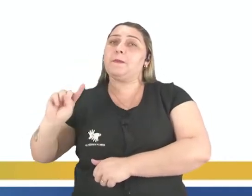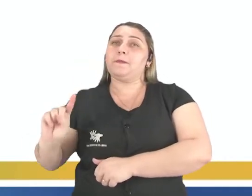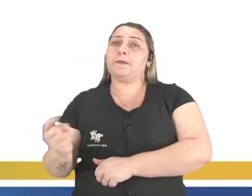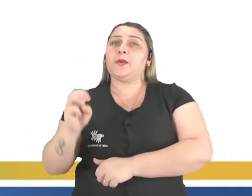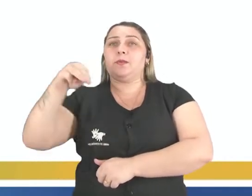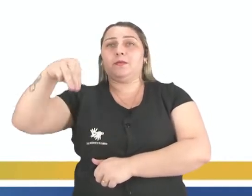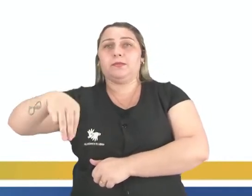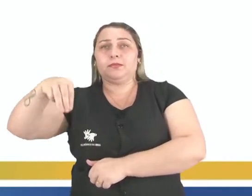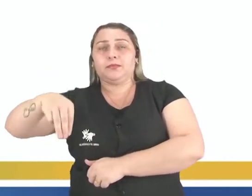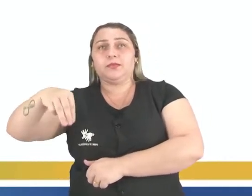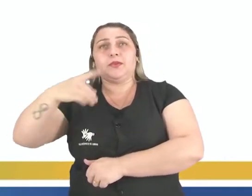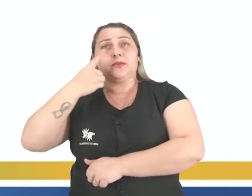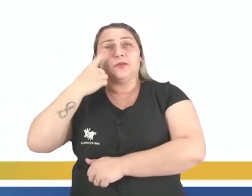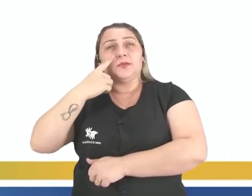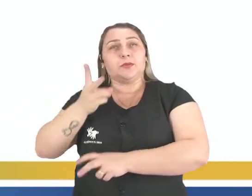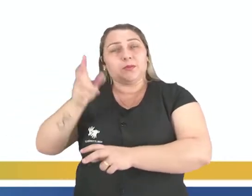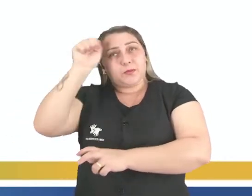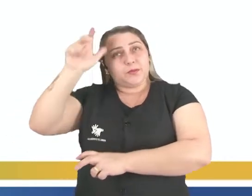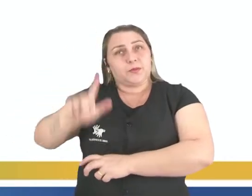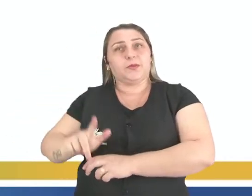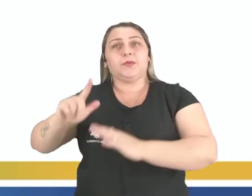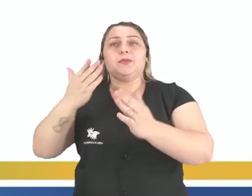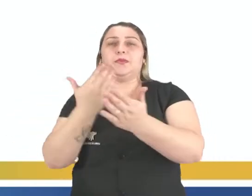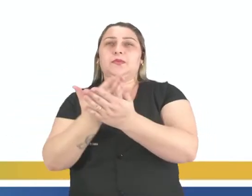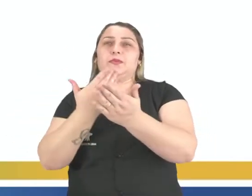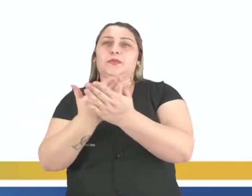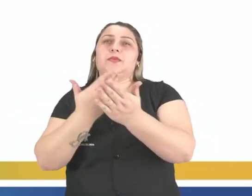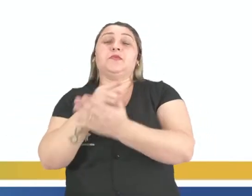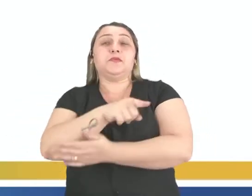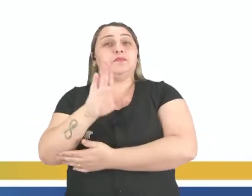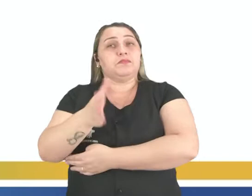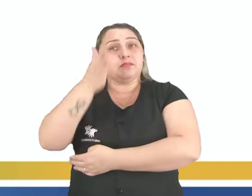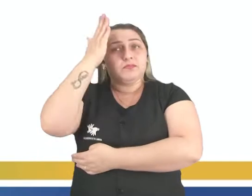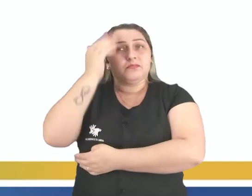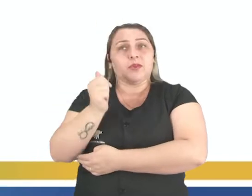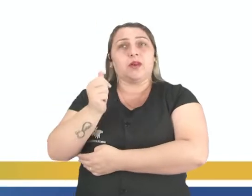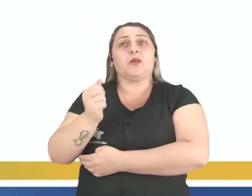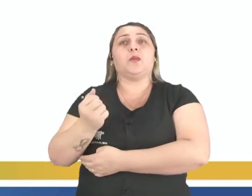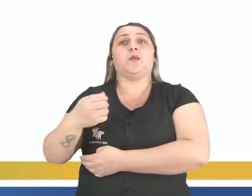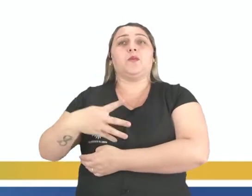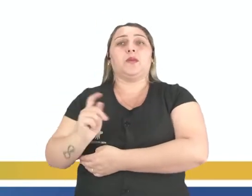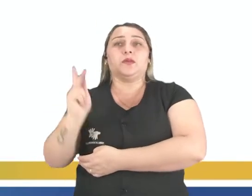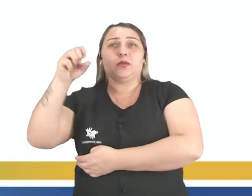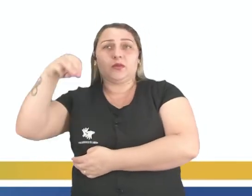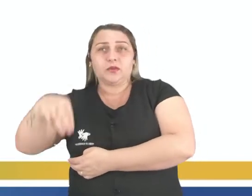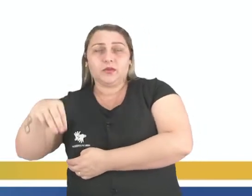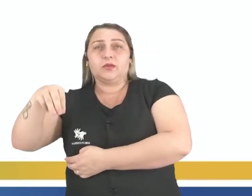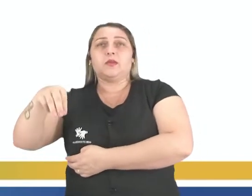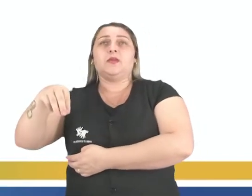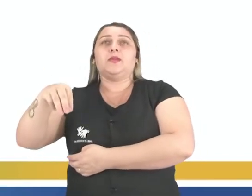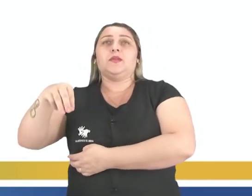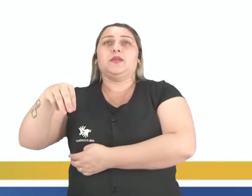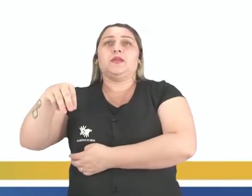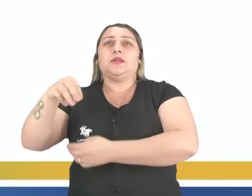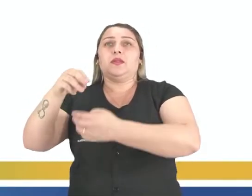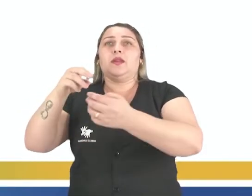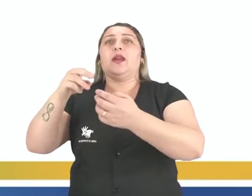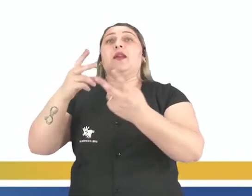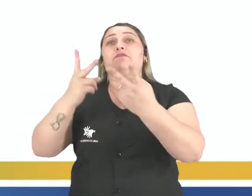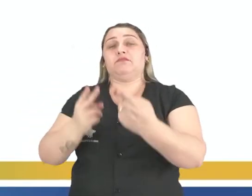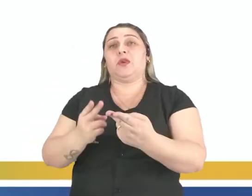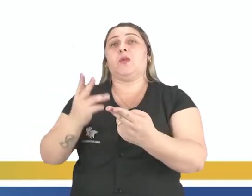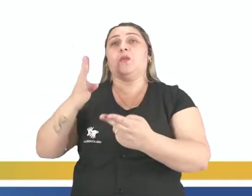metros. Então, você aí que está esperto na aula, com certeza você já sabe que 4 quilômetros, né, é equivalente